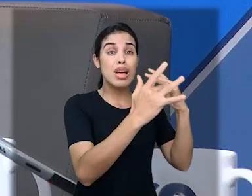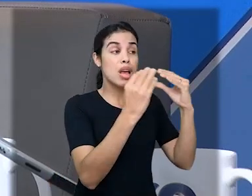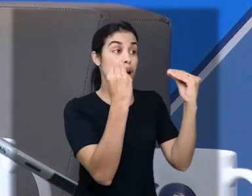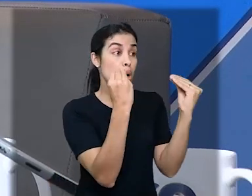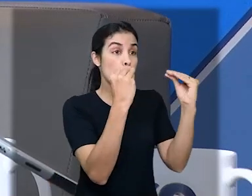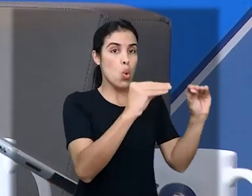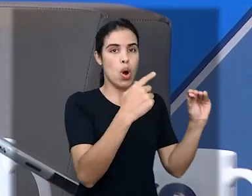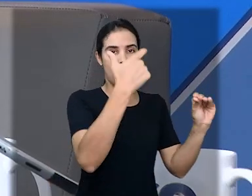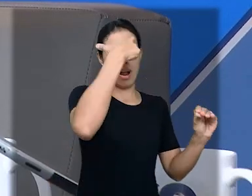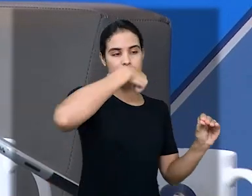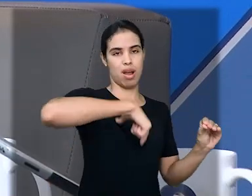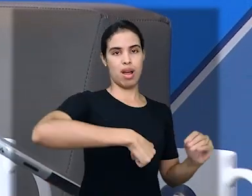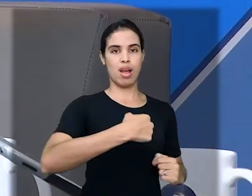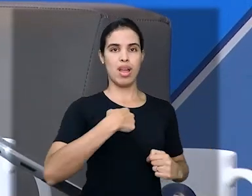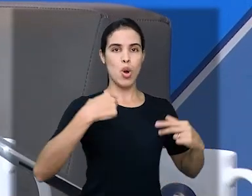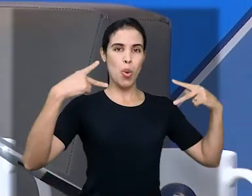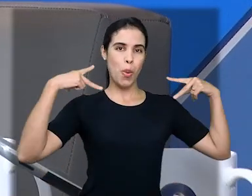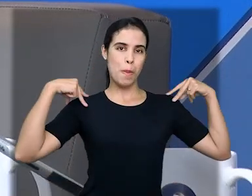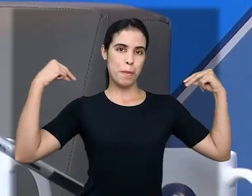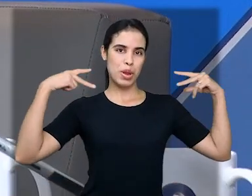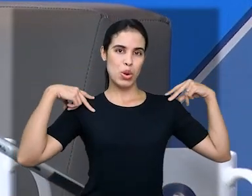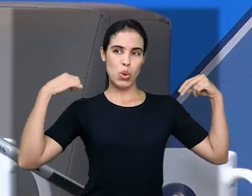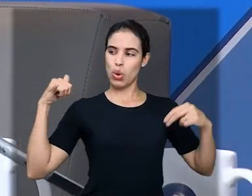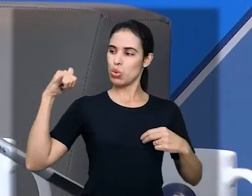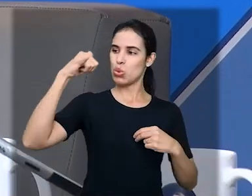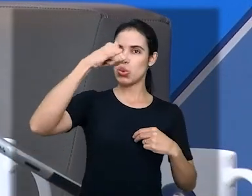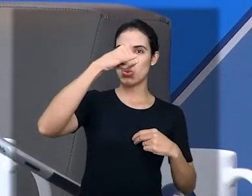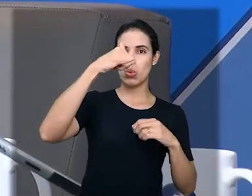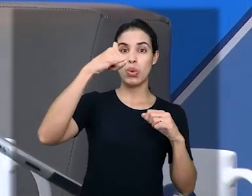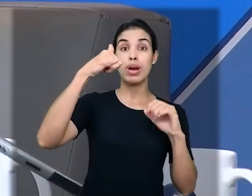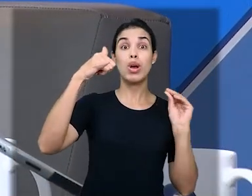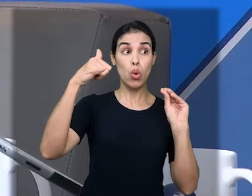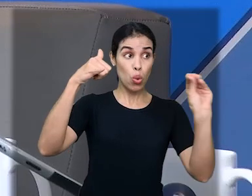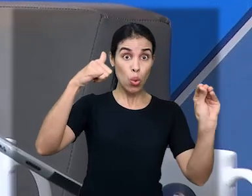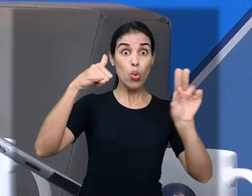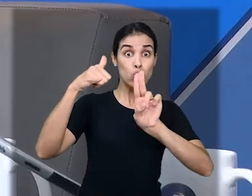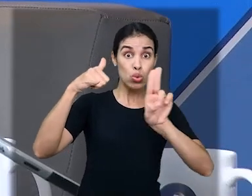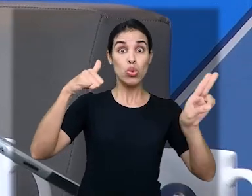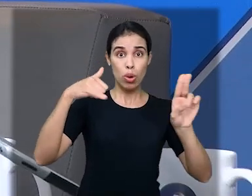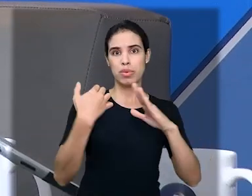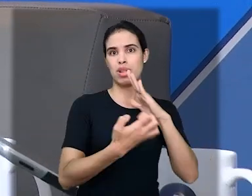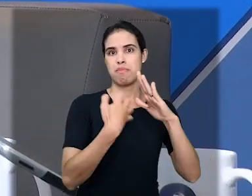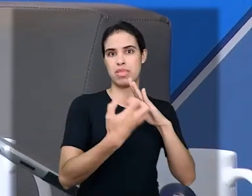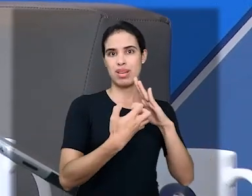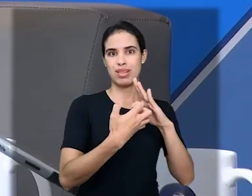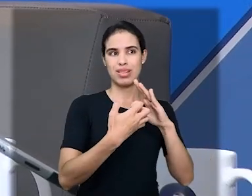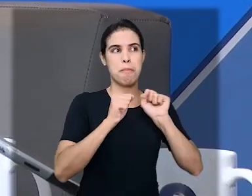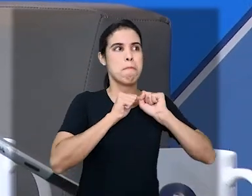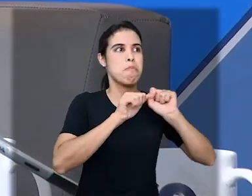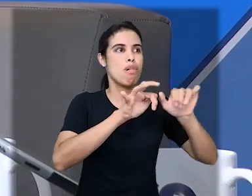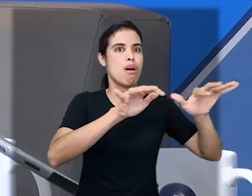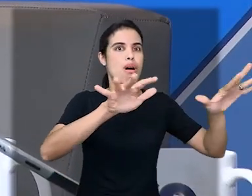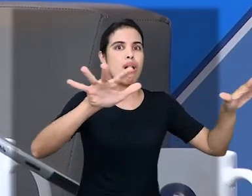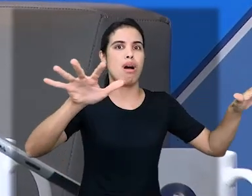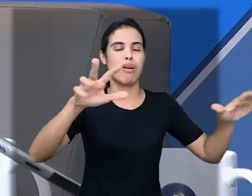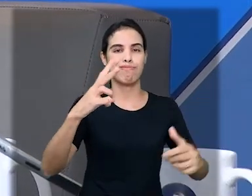se identificava como piloto daquela companhia aérea. E aquela conduta veio ferir a honra e manchar a imagem daquela empresa.